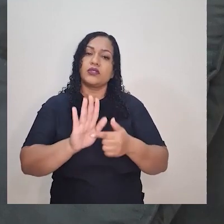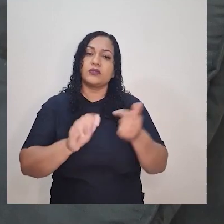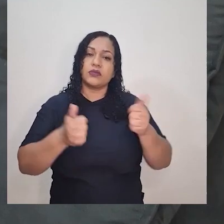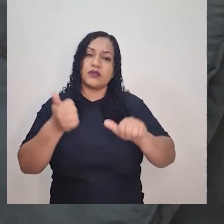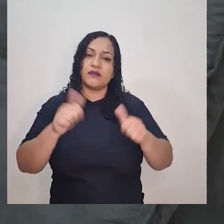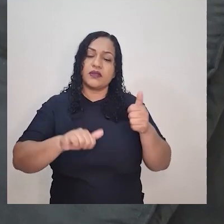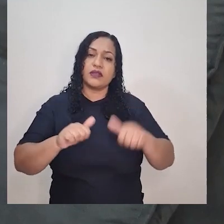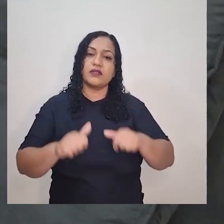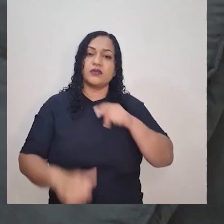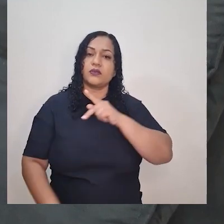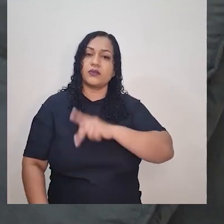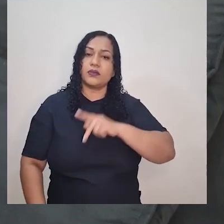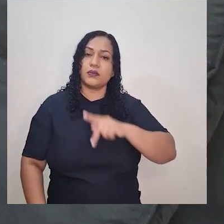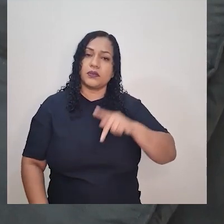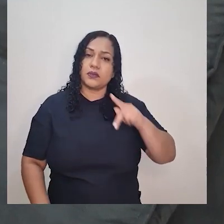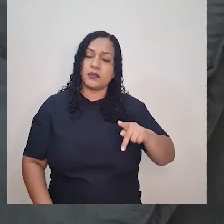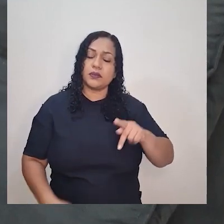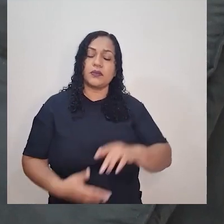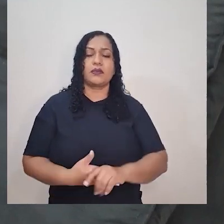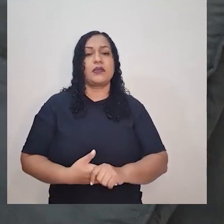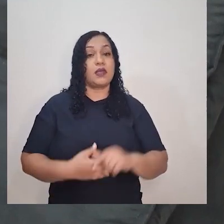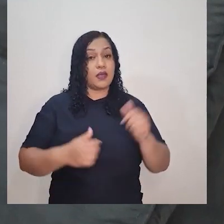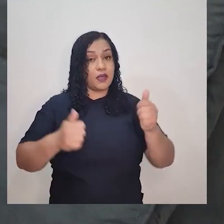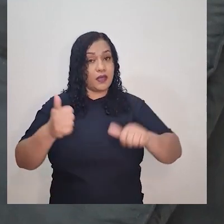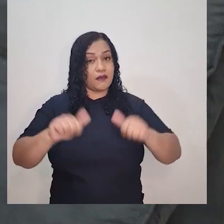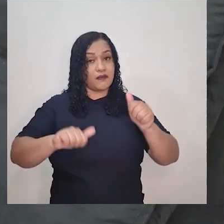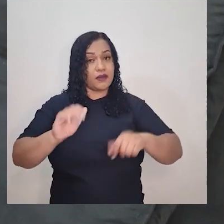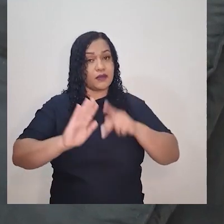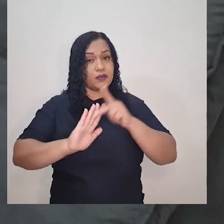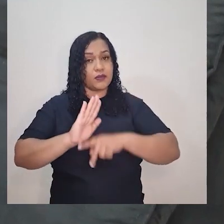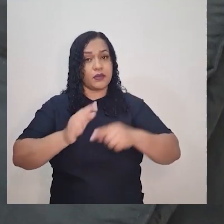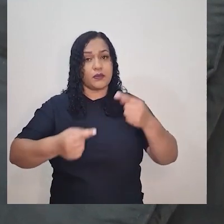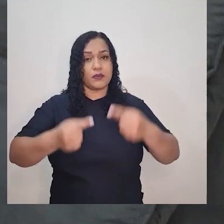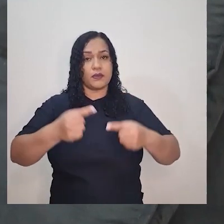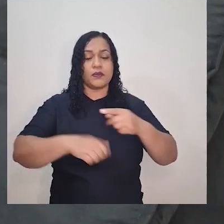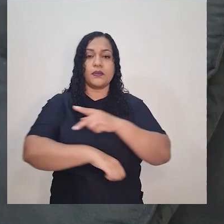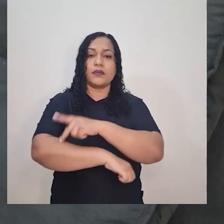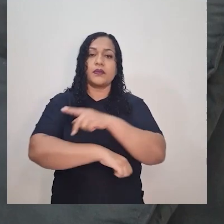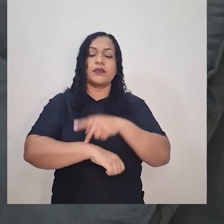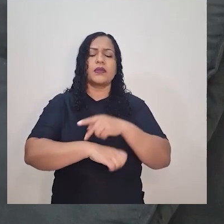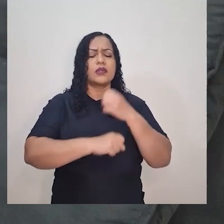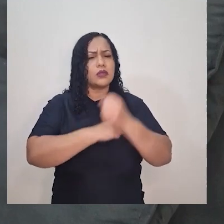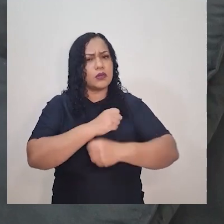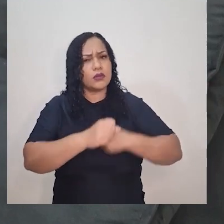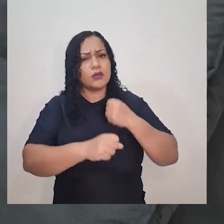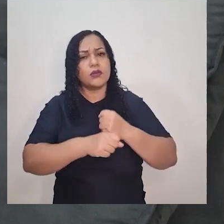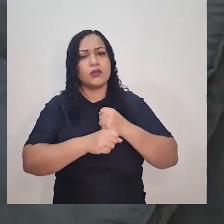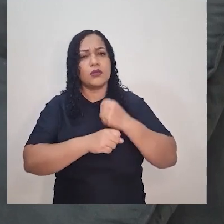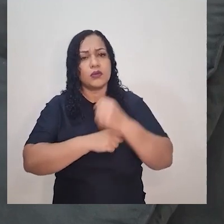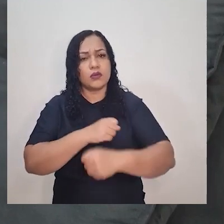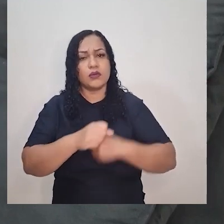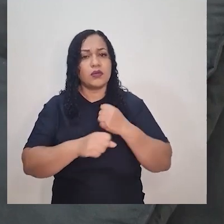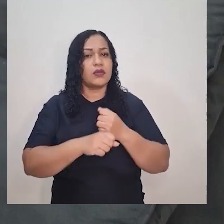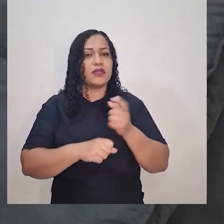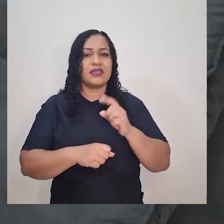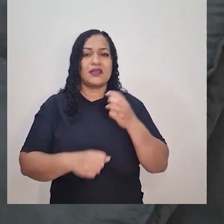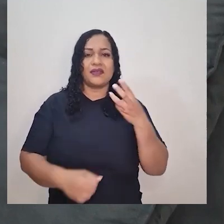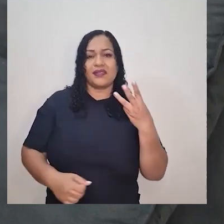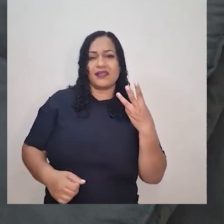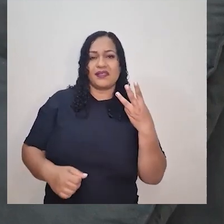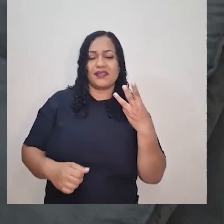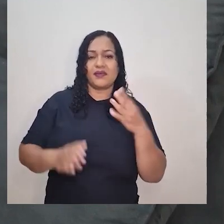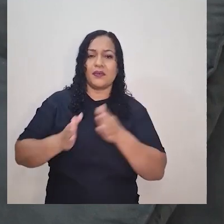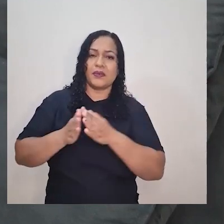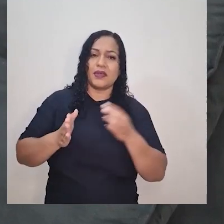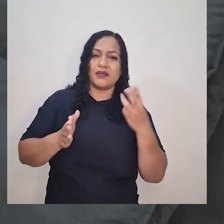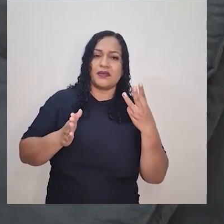projeto político-pedagógico, que a avaliação do projeto ela aconteça de forma anual e não de forma trienal, porque,